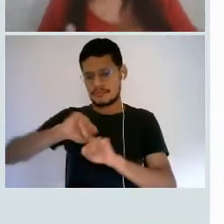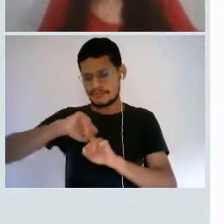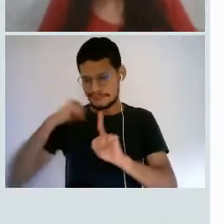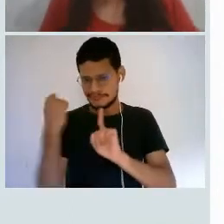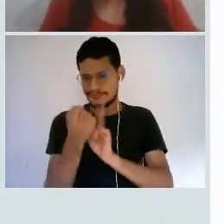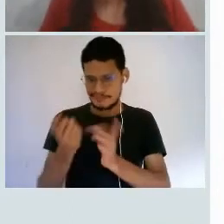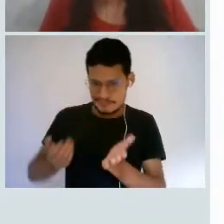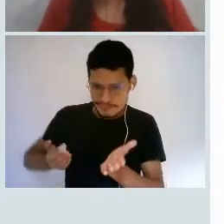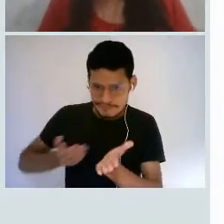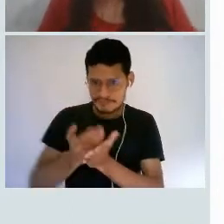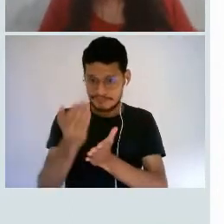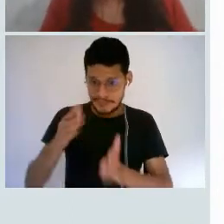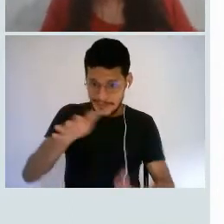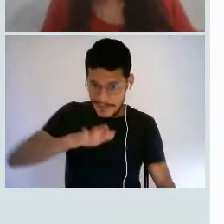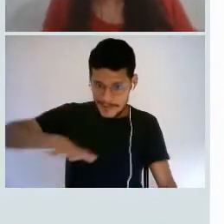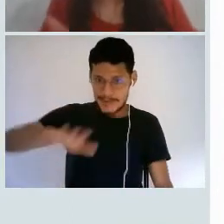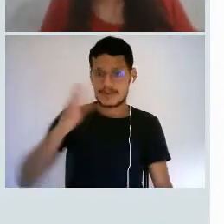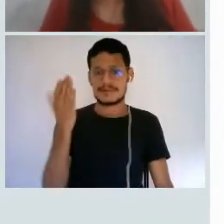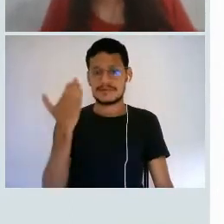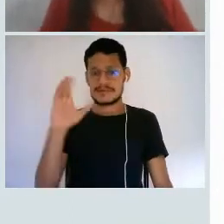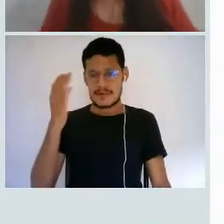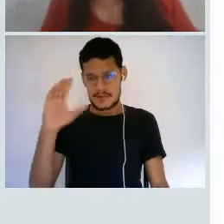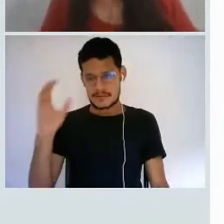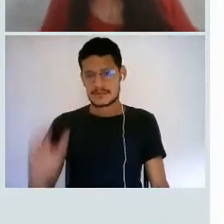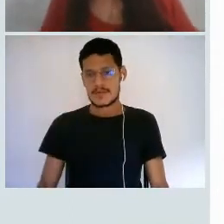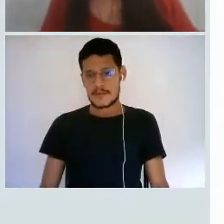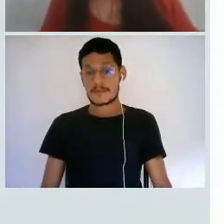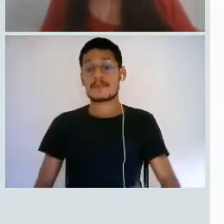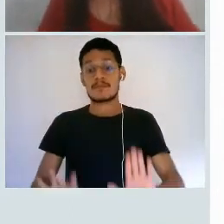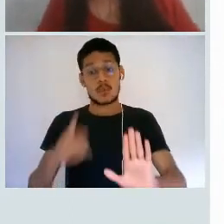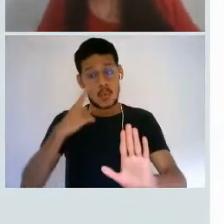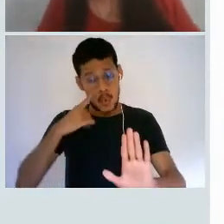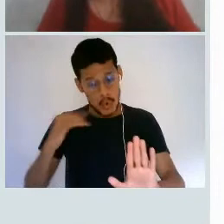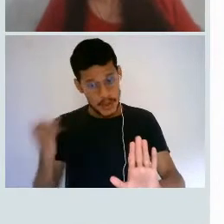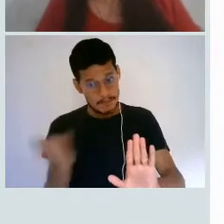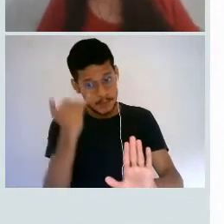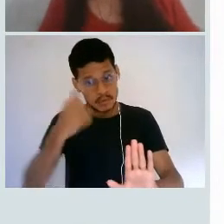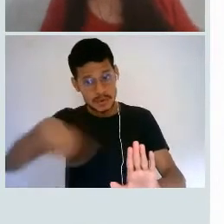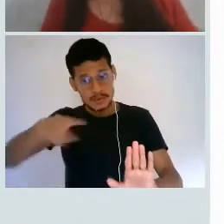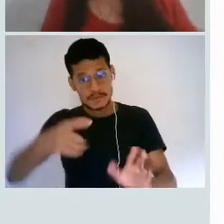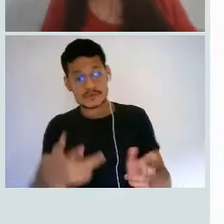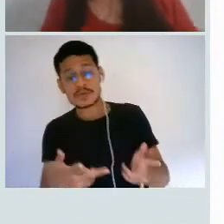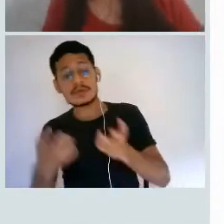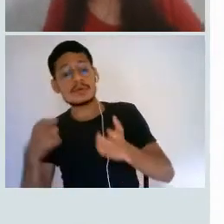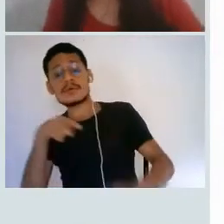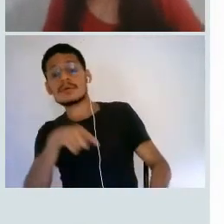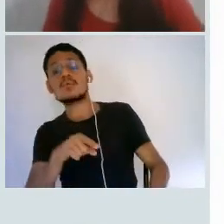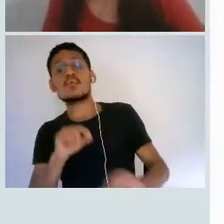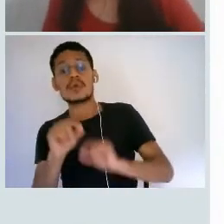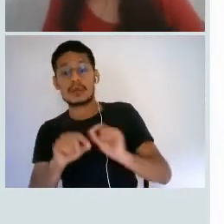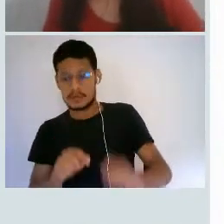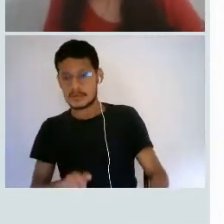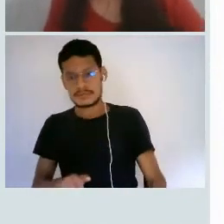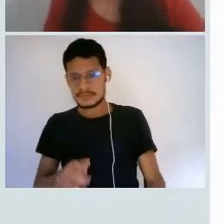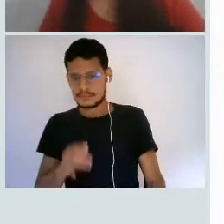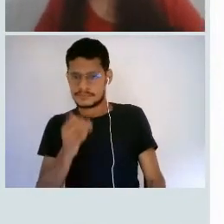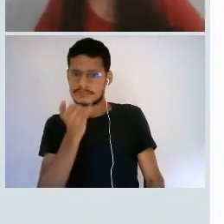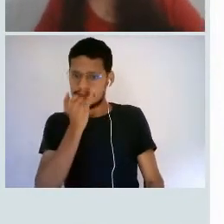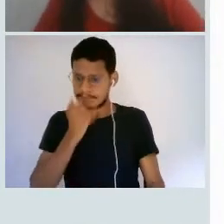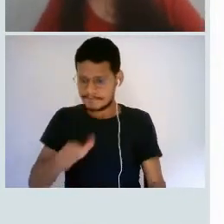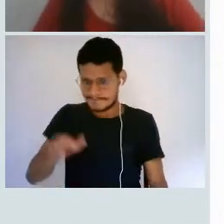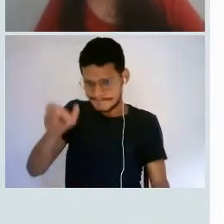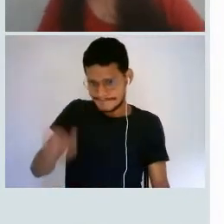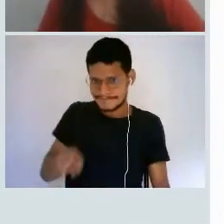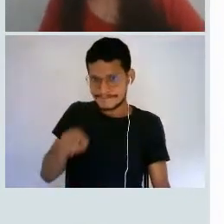enquanto ciência. E é importante perceber que Saint-Simon, ele